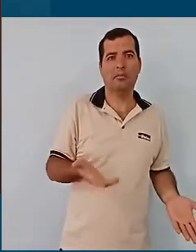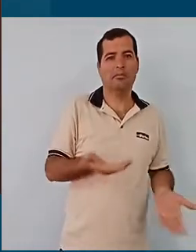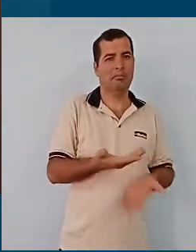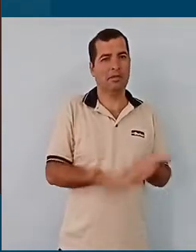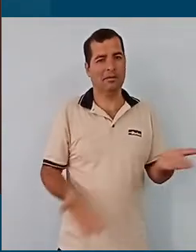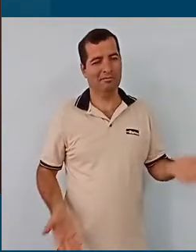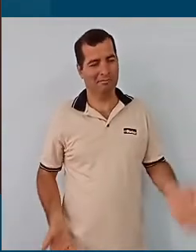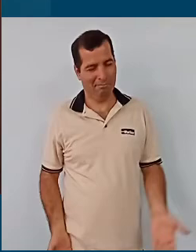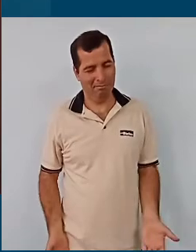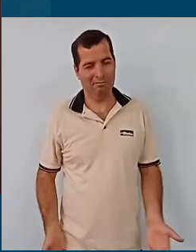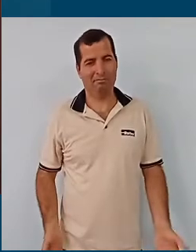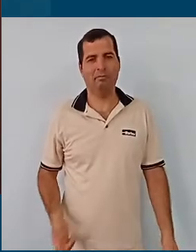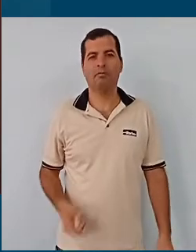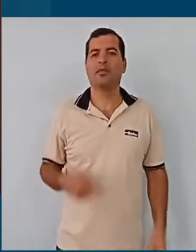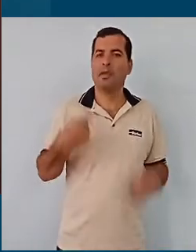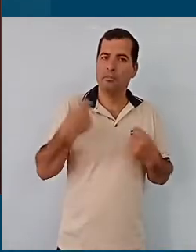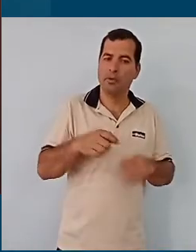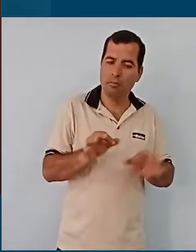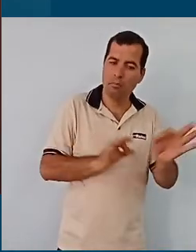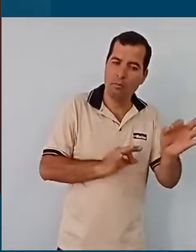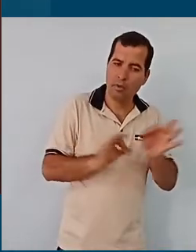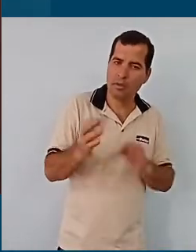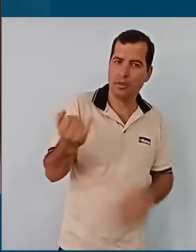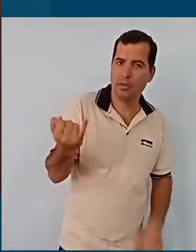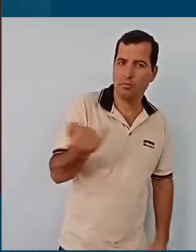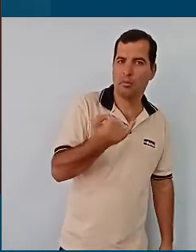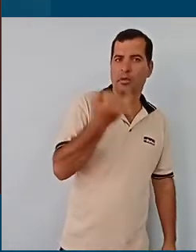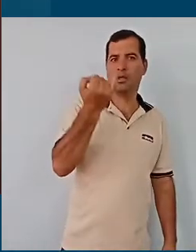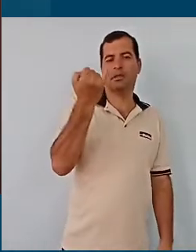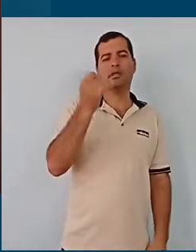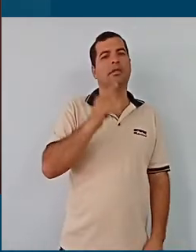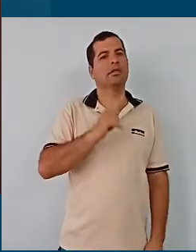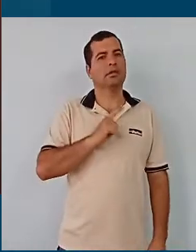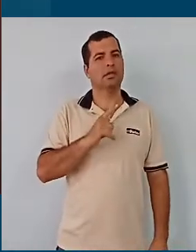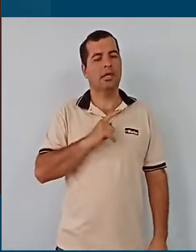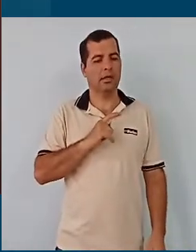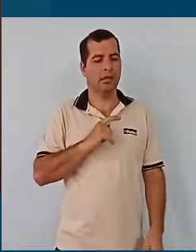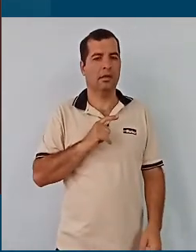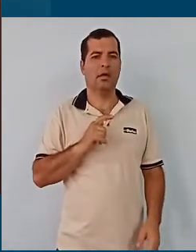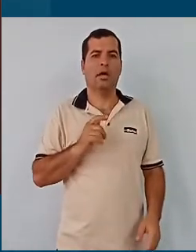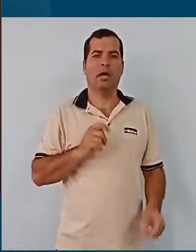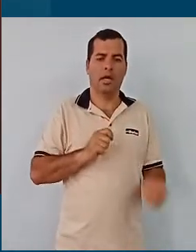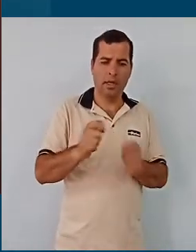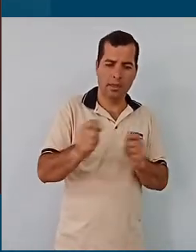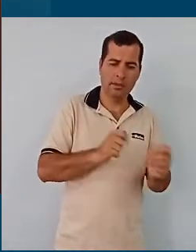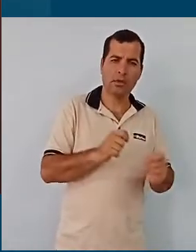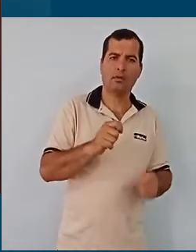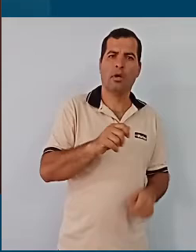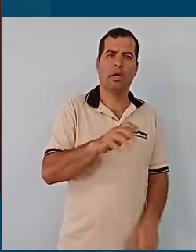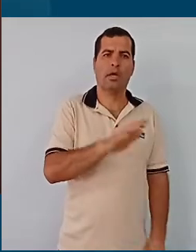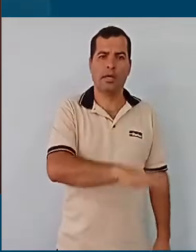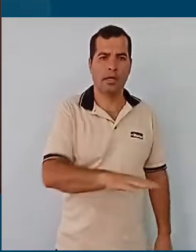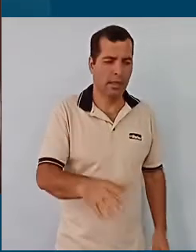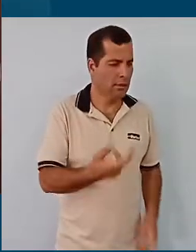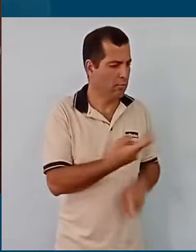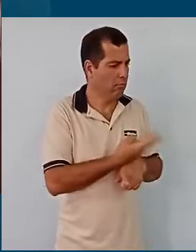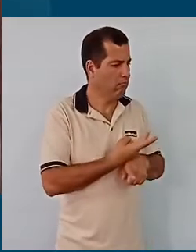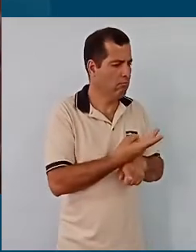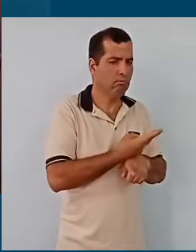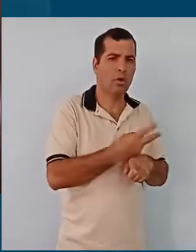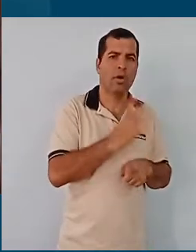são cada vez mais importantes, porque eles preveem a ação ativa da criança, buscando o conhecimento na